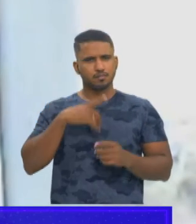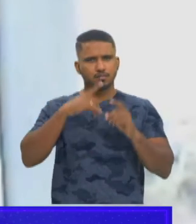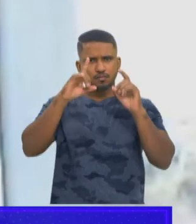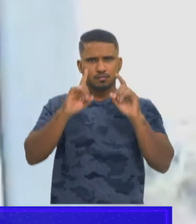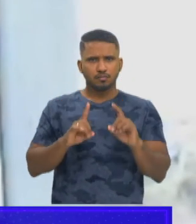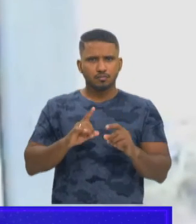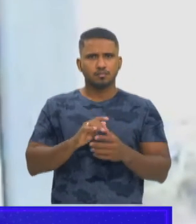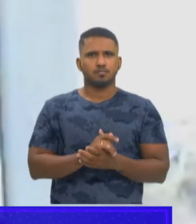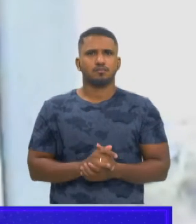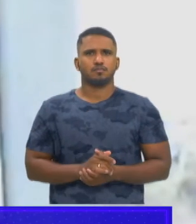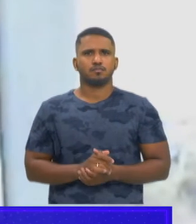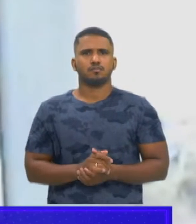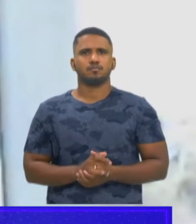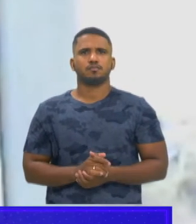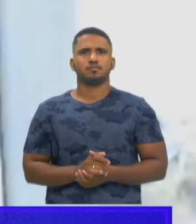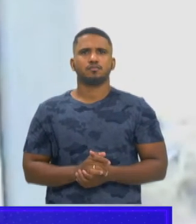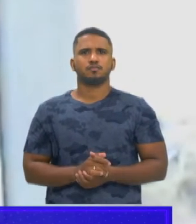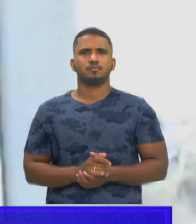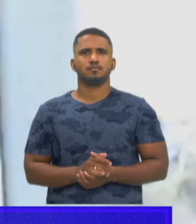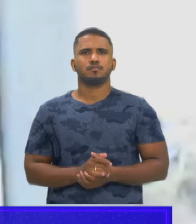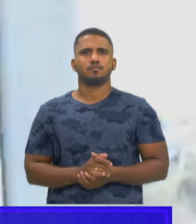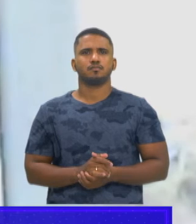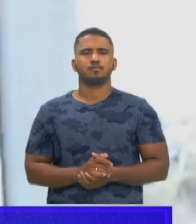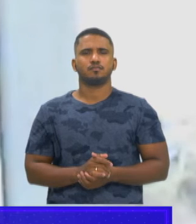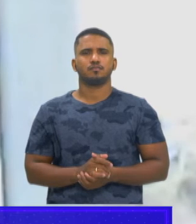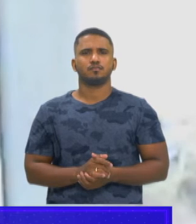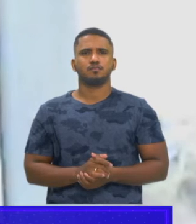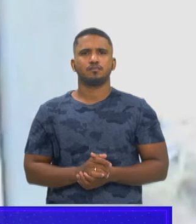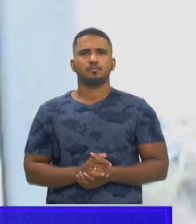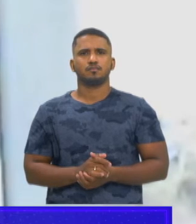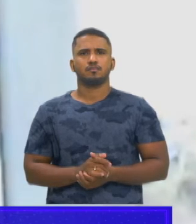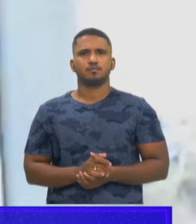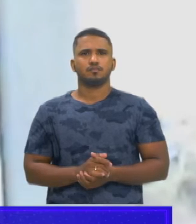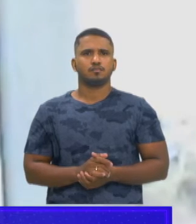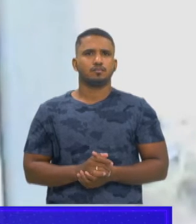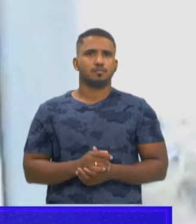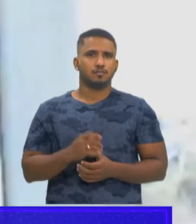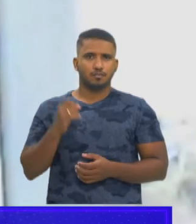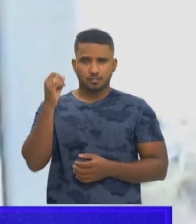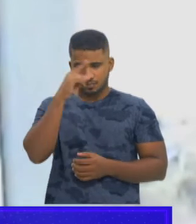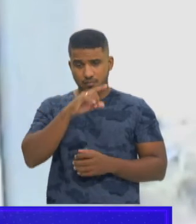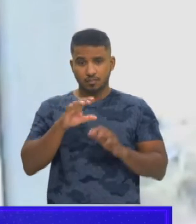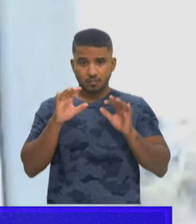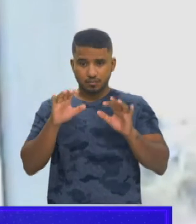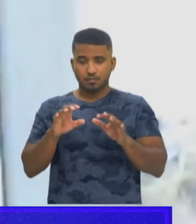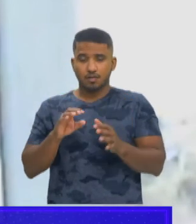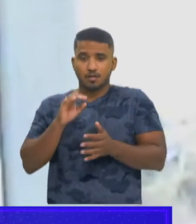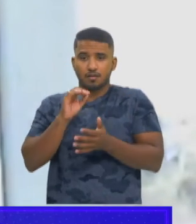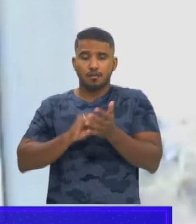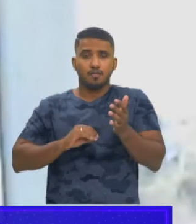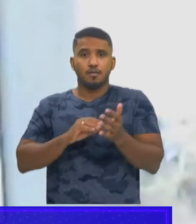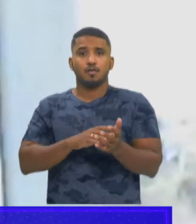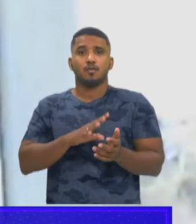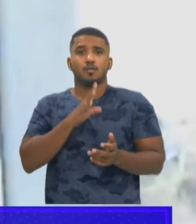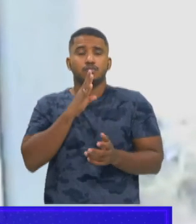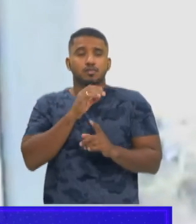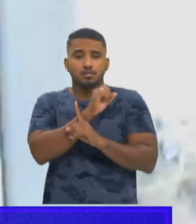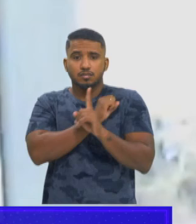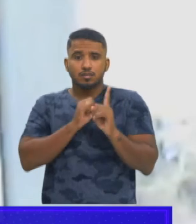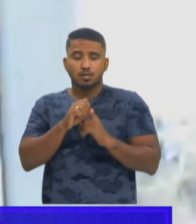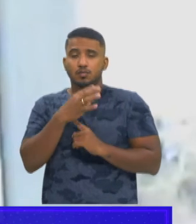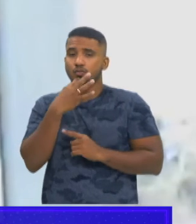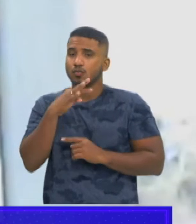certo? E a dificuldade é justamente essa, é a falta de conhecimento da sociedade.